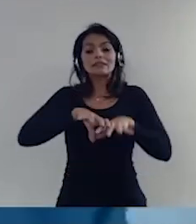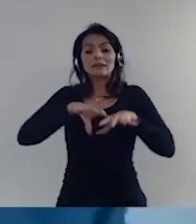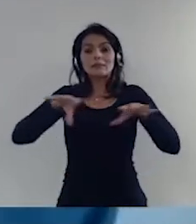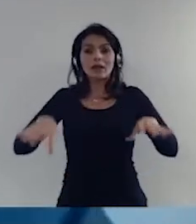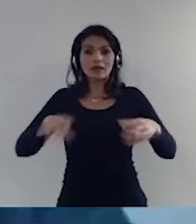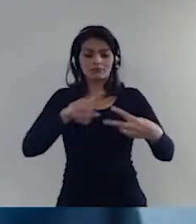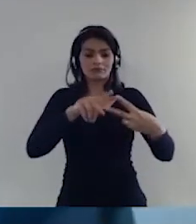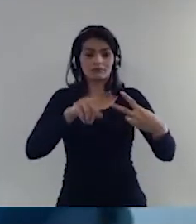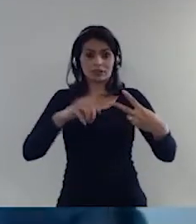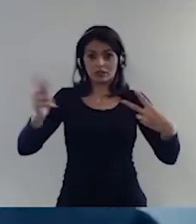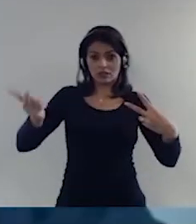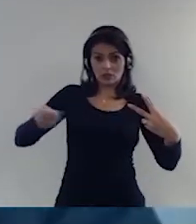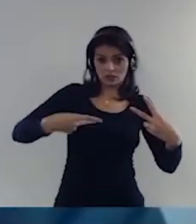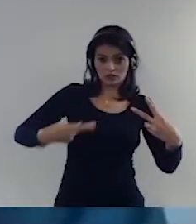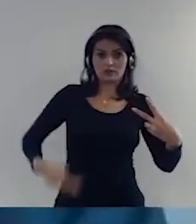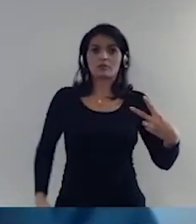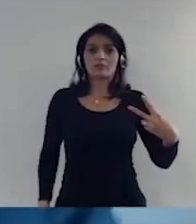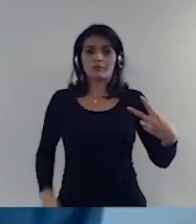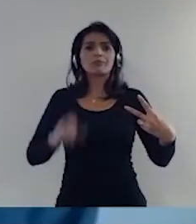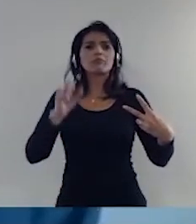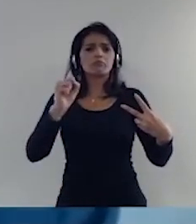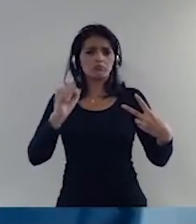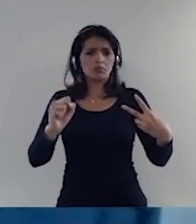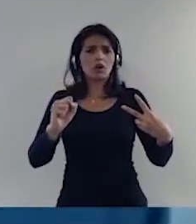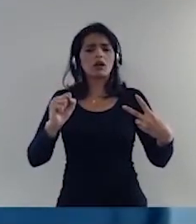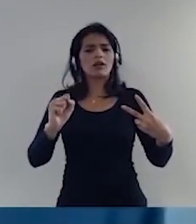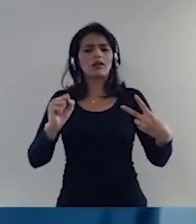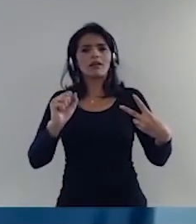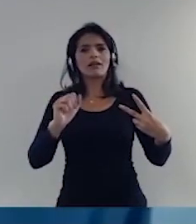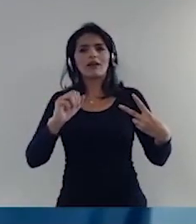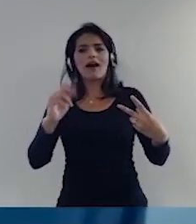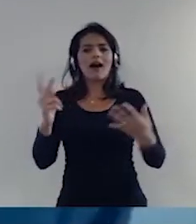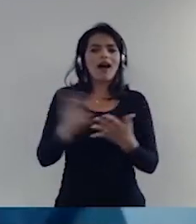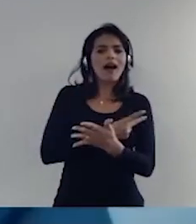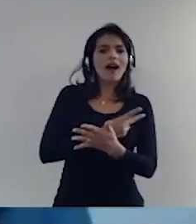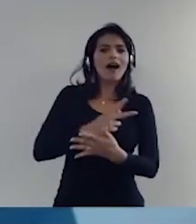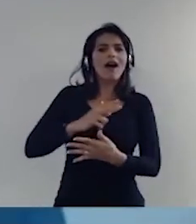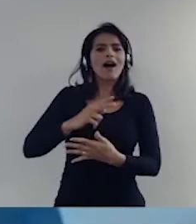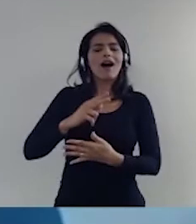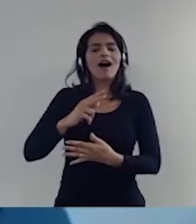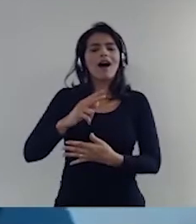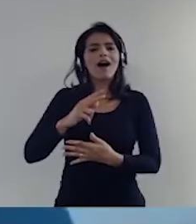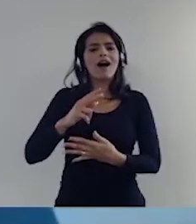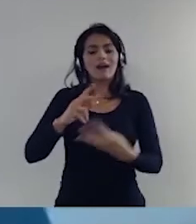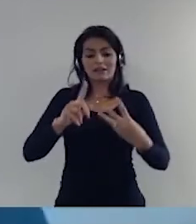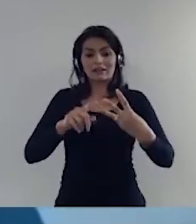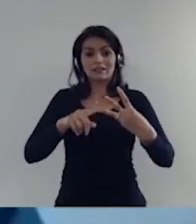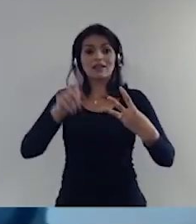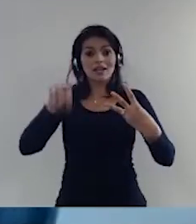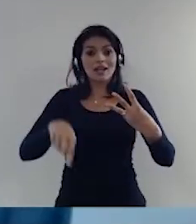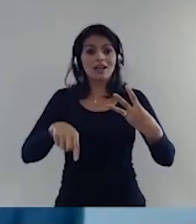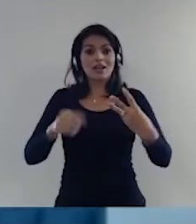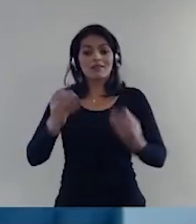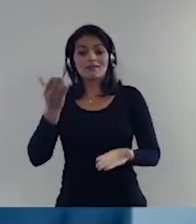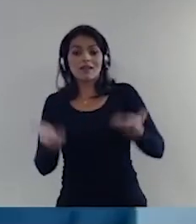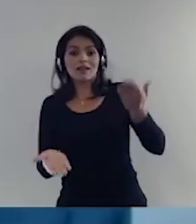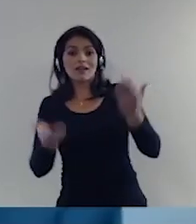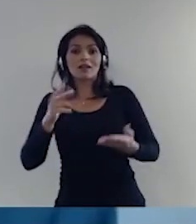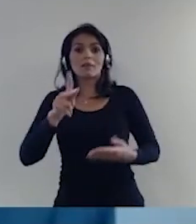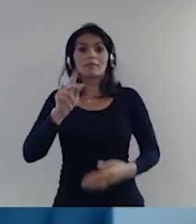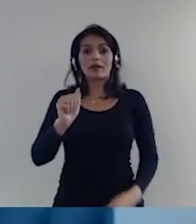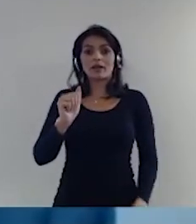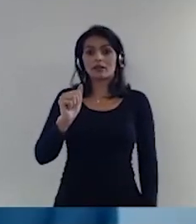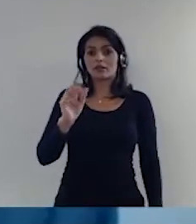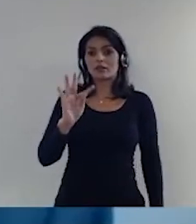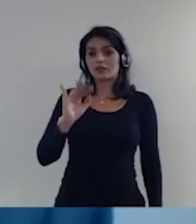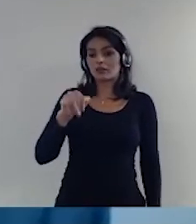2 cenários, hipótese de força maior, hipótese de excessiva onerosidade, o terceiro cenário, que é o desequilíbrio